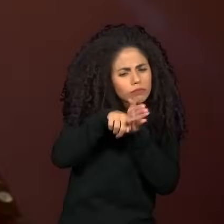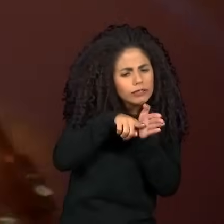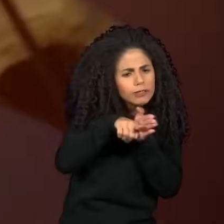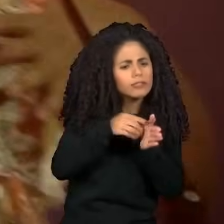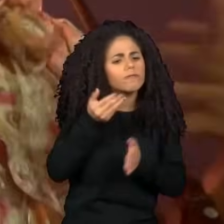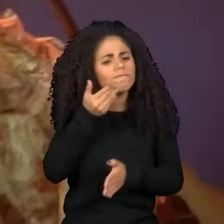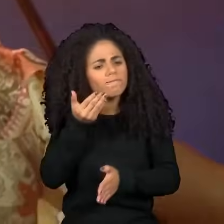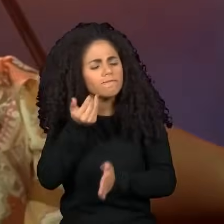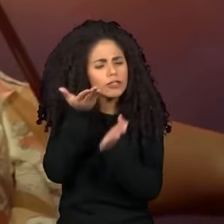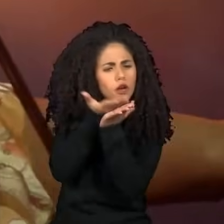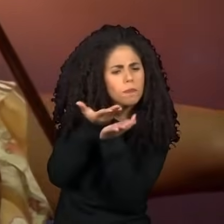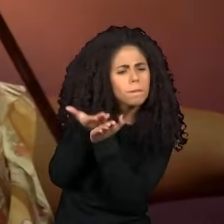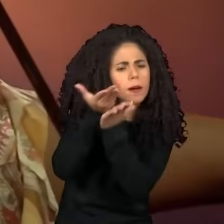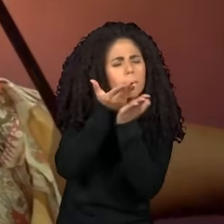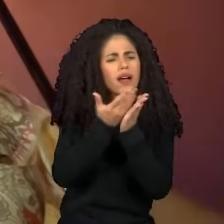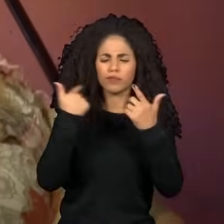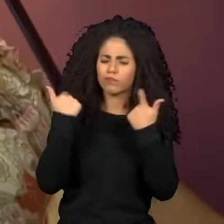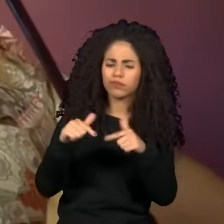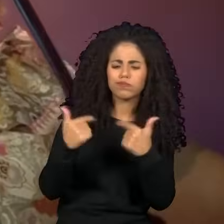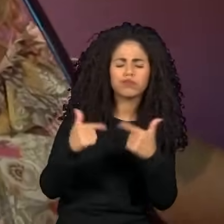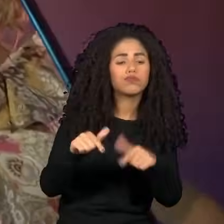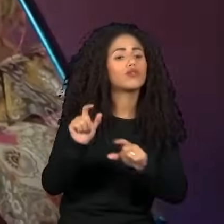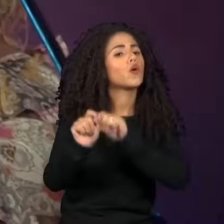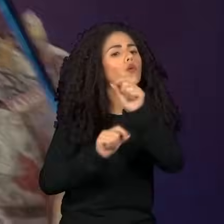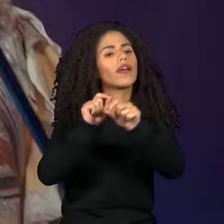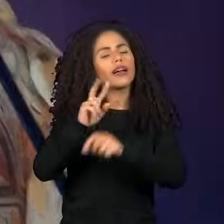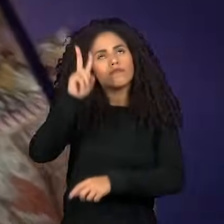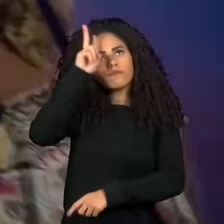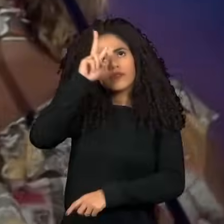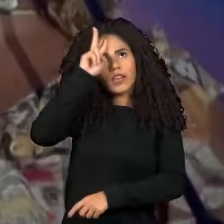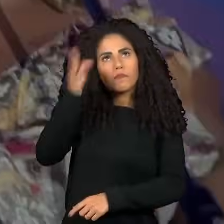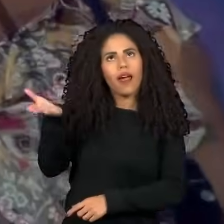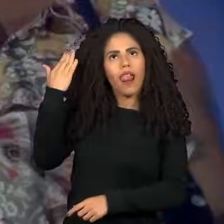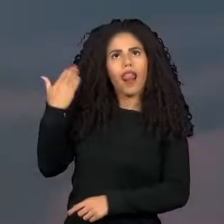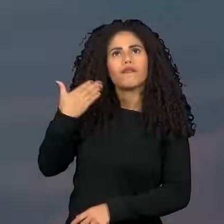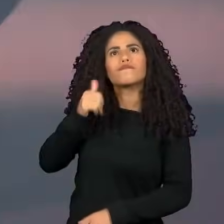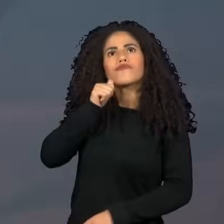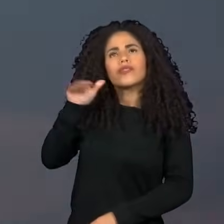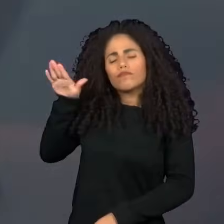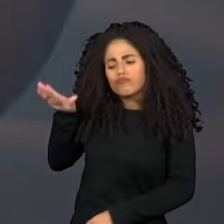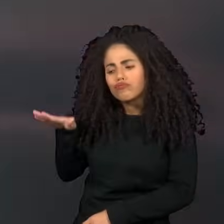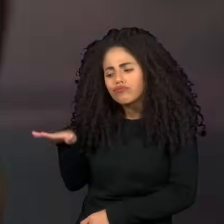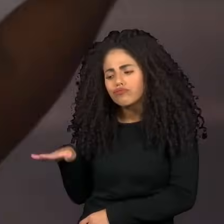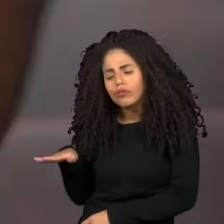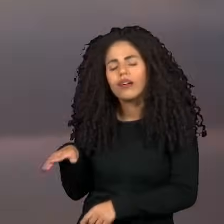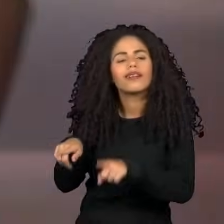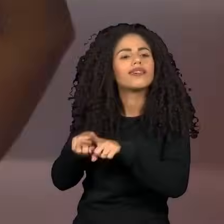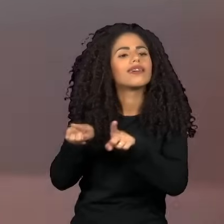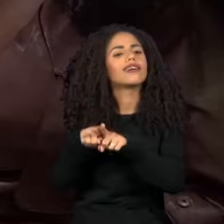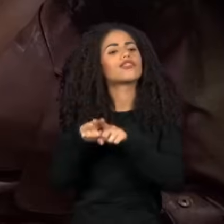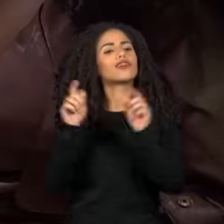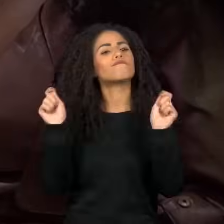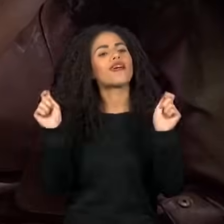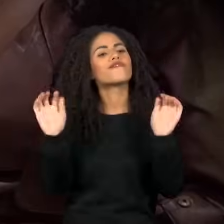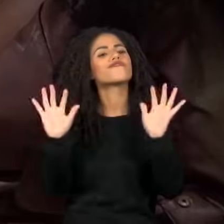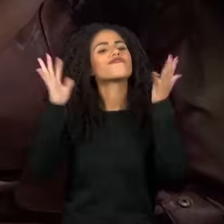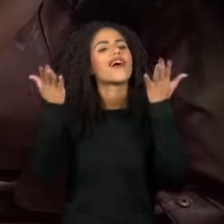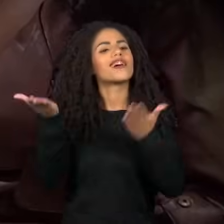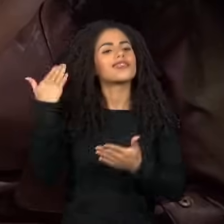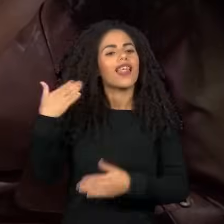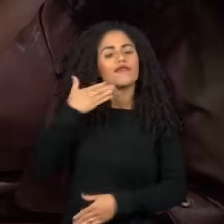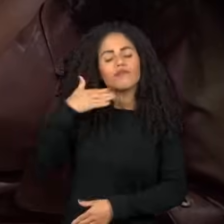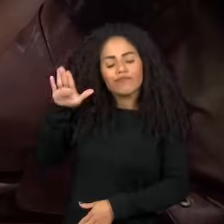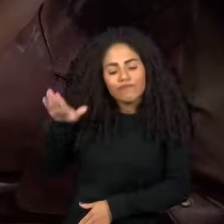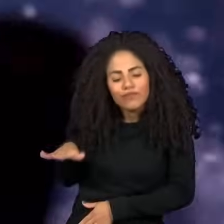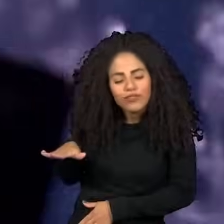muito trabalho. Queria ter um disco que me lembrasse o quintal da minha casa lá em Araraquara, que me lembrasse as festas e os bailes que eu ia. E um disco também que eu me